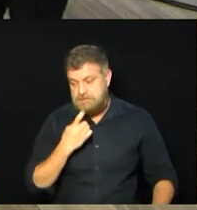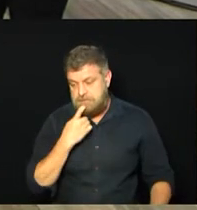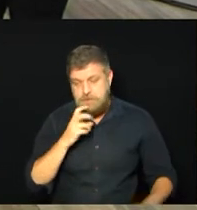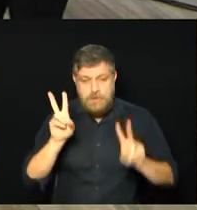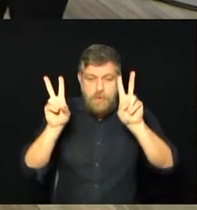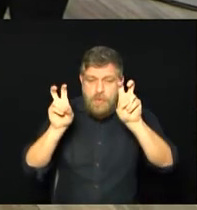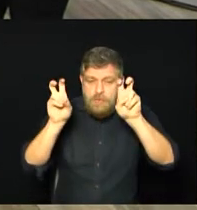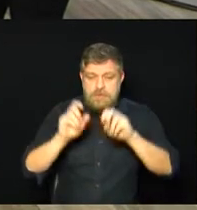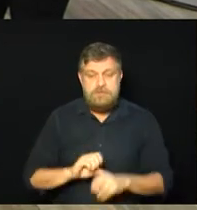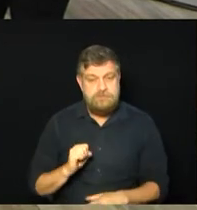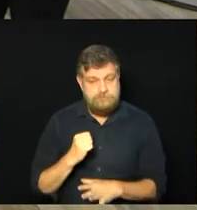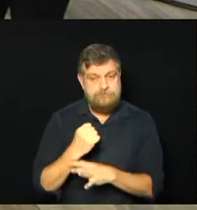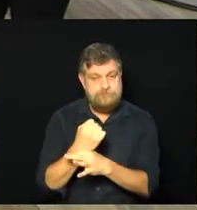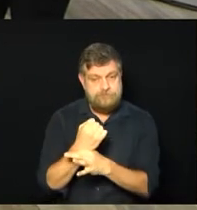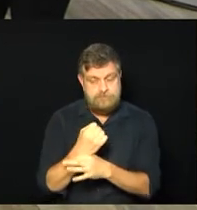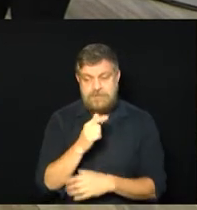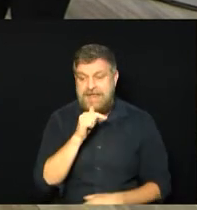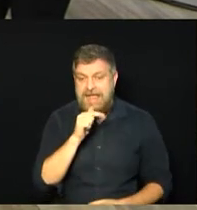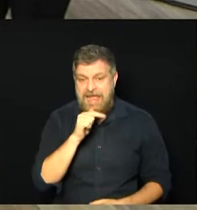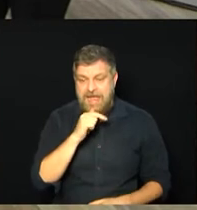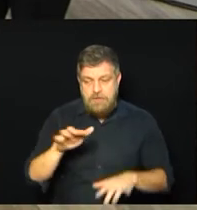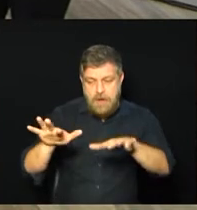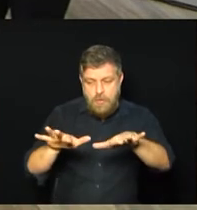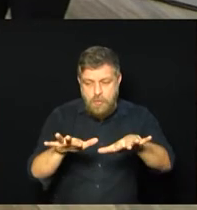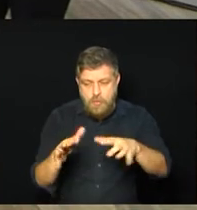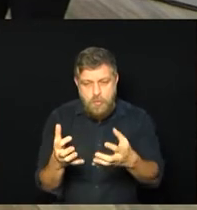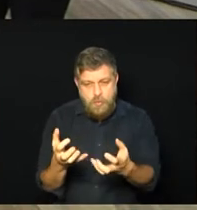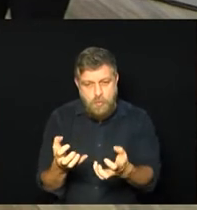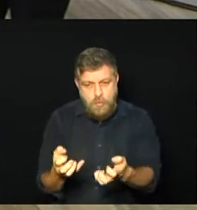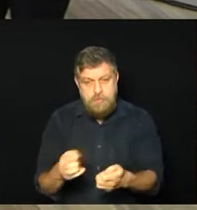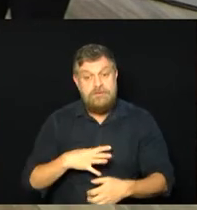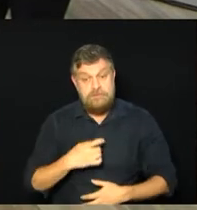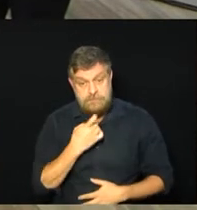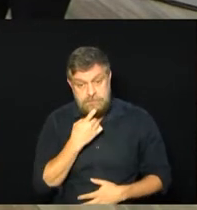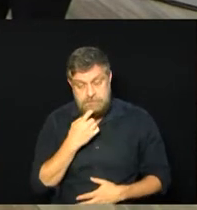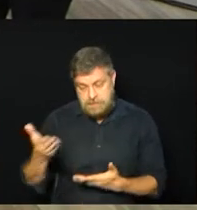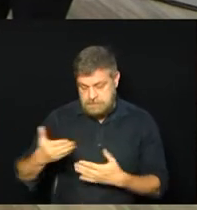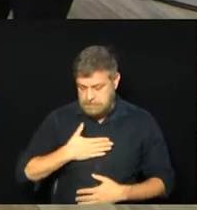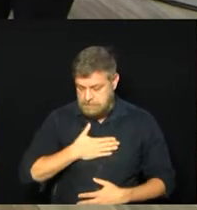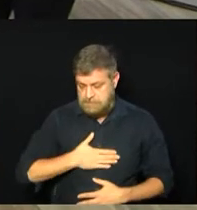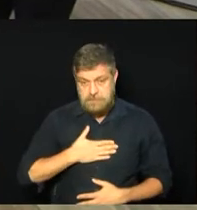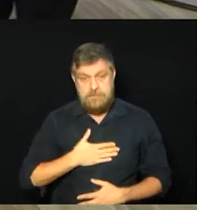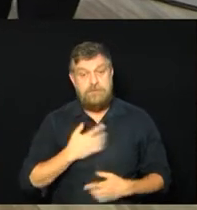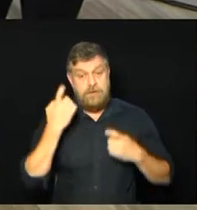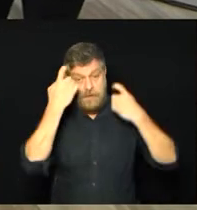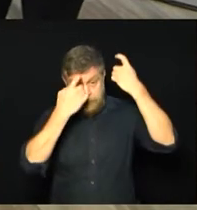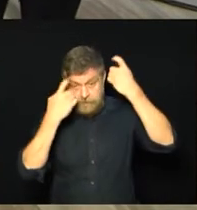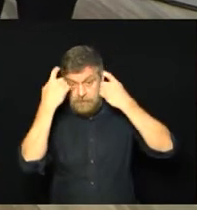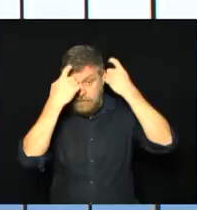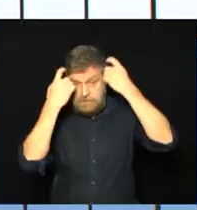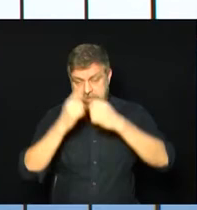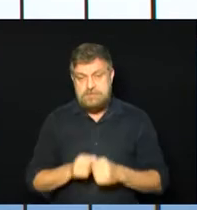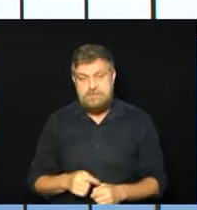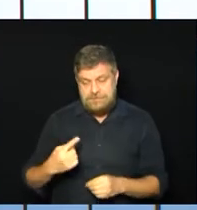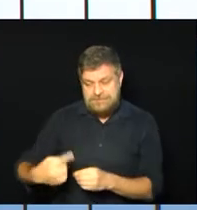assunto é sobre a segurança hídrica da cidade. Então, seja bem-vinda e boa tarde. Boa tarde. É uma preocupação dos